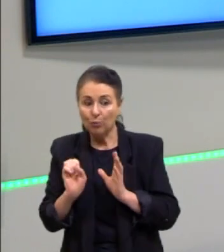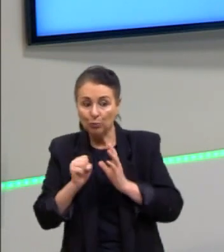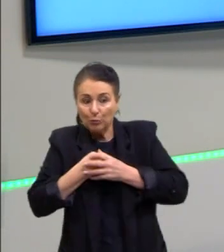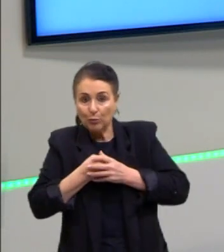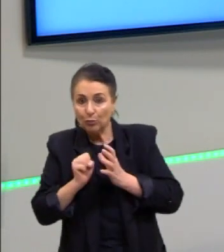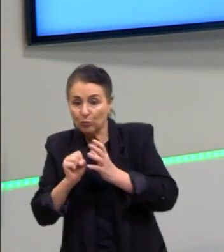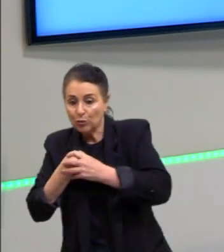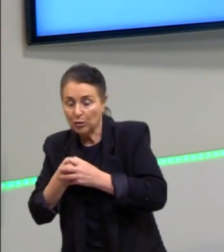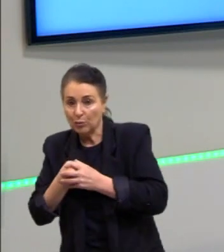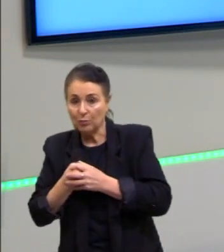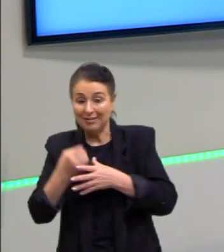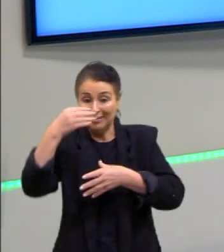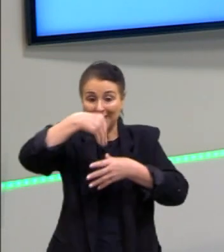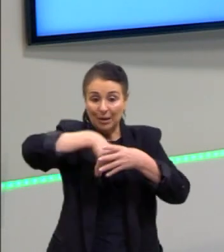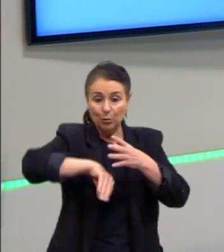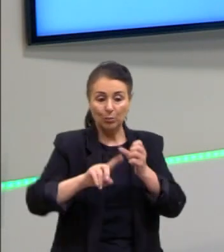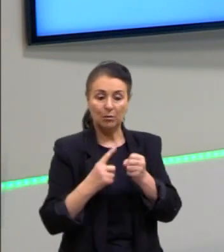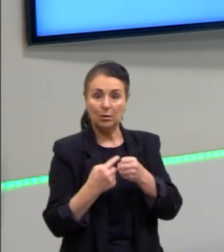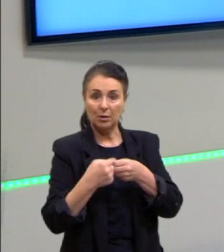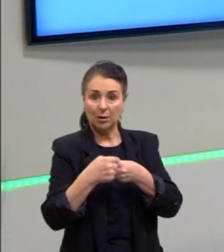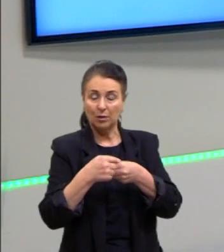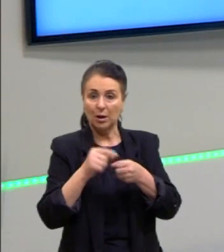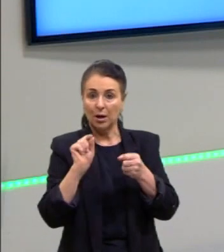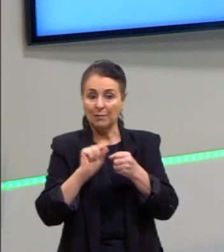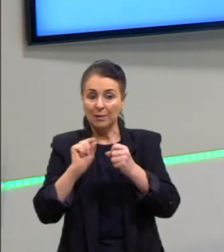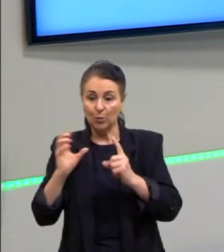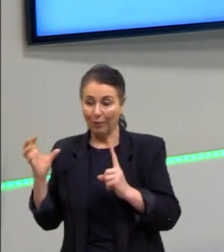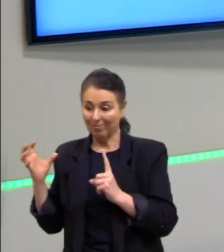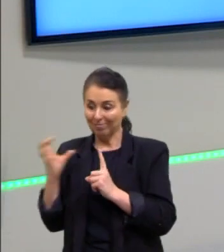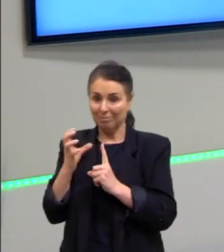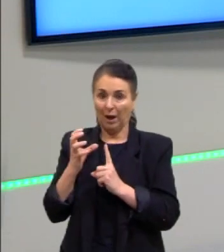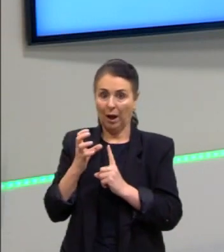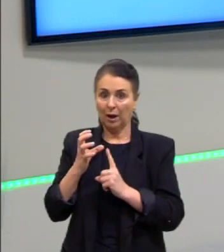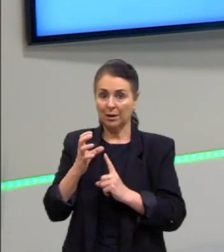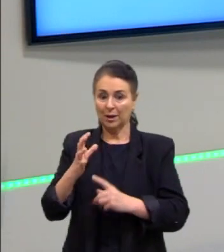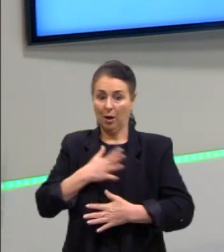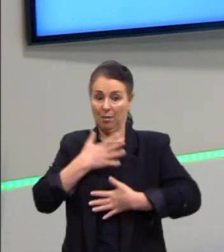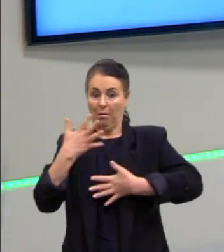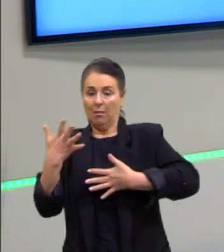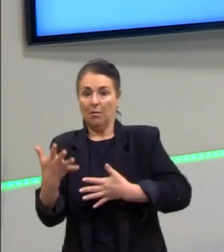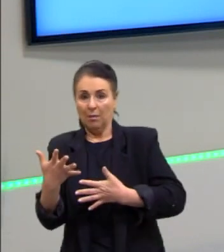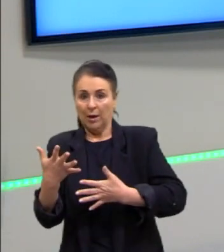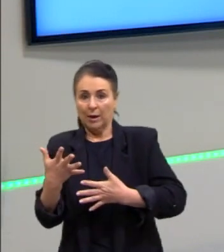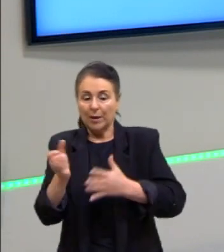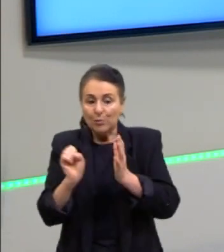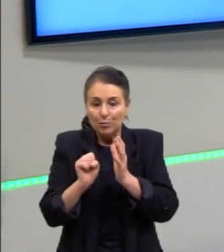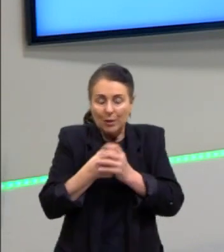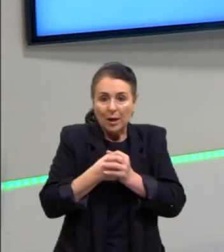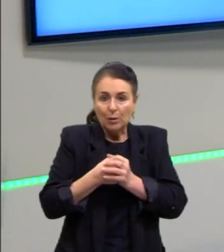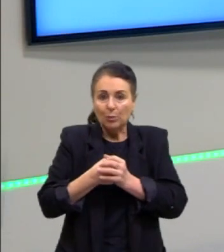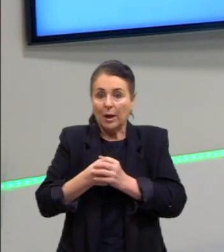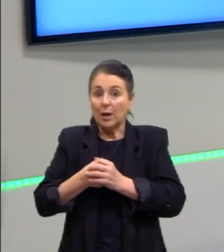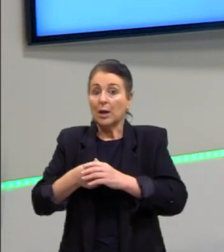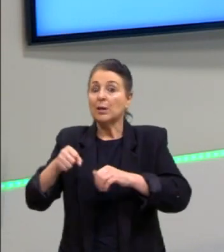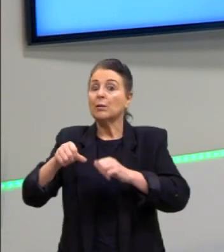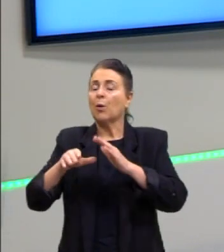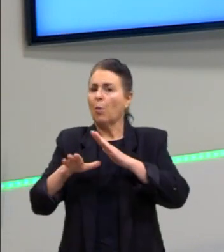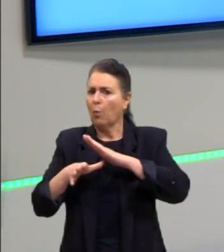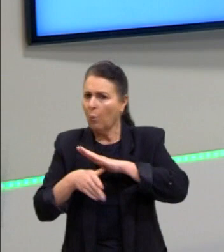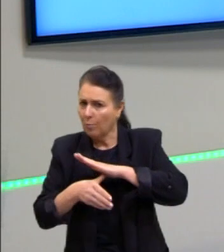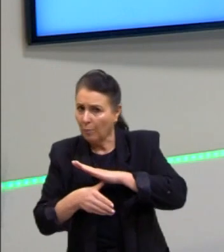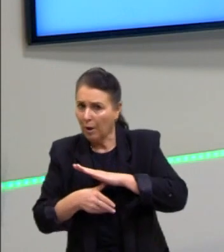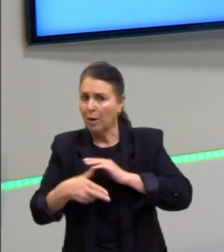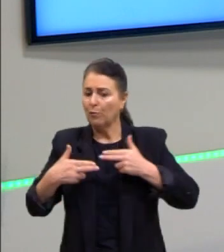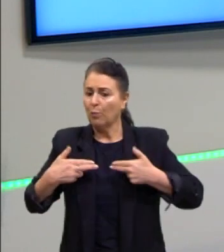em zonas urbanas e fazendo ataque surpresa emboscada roubando armas né e tentando